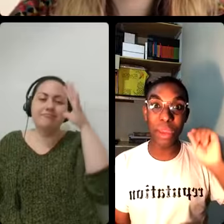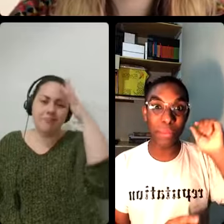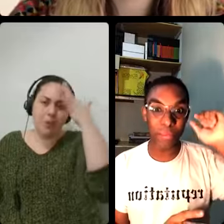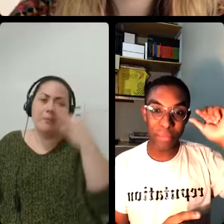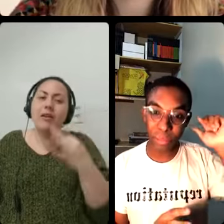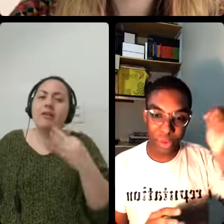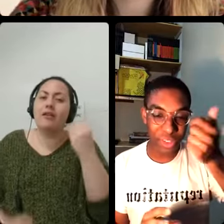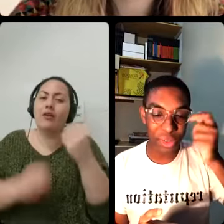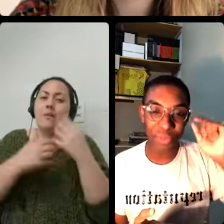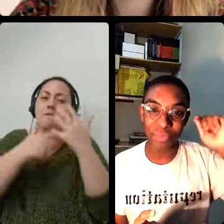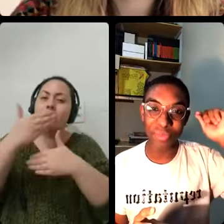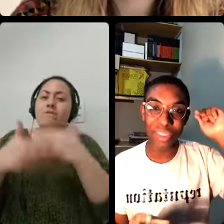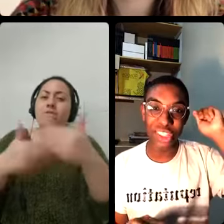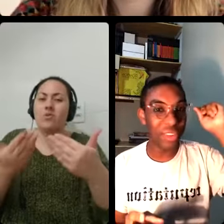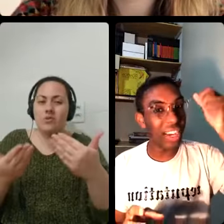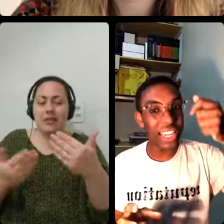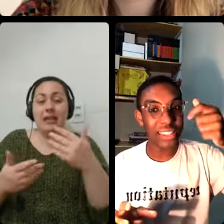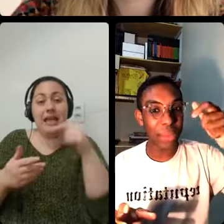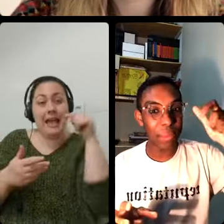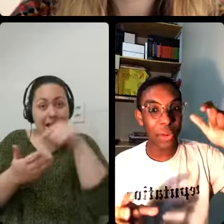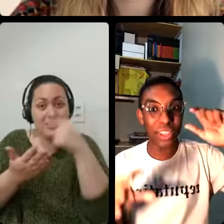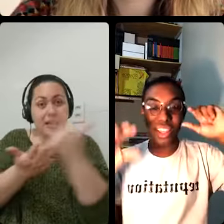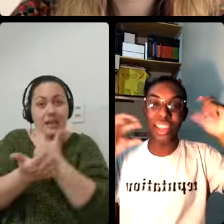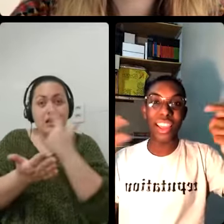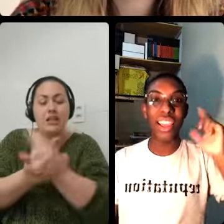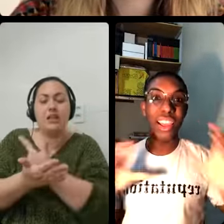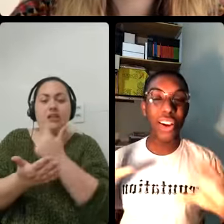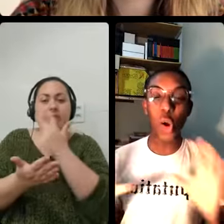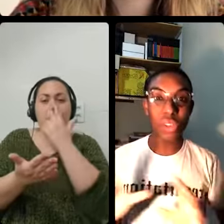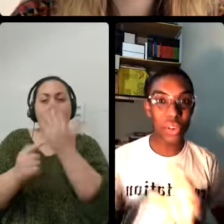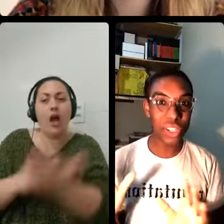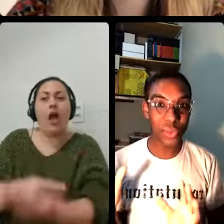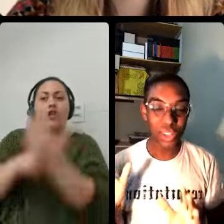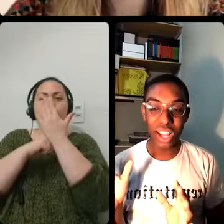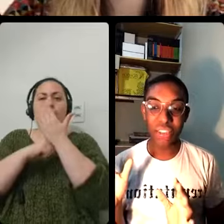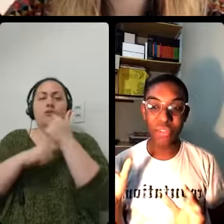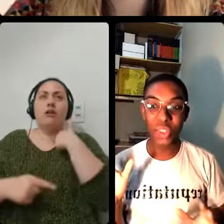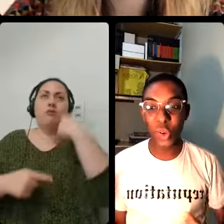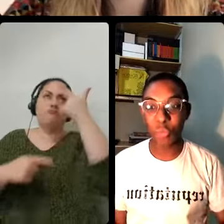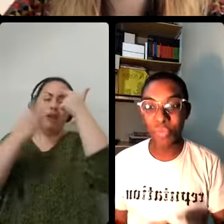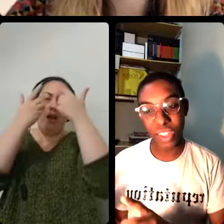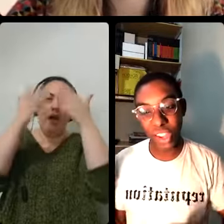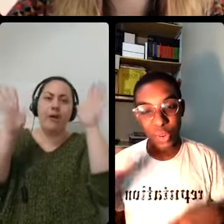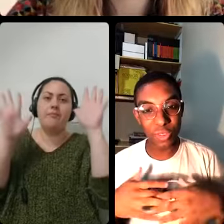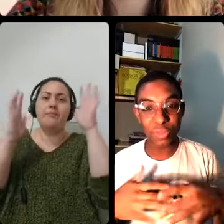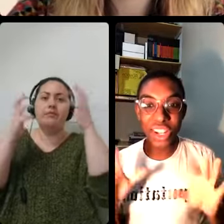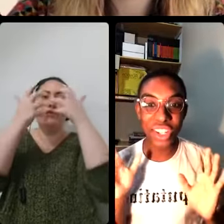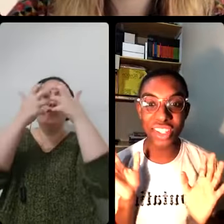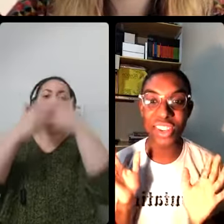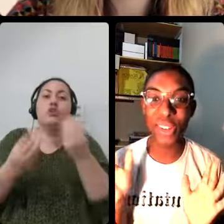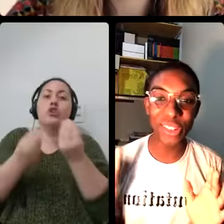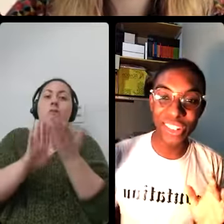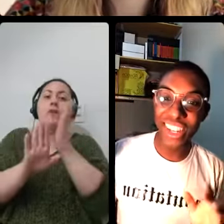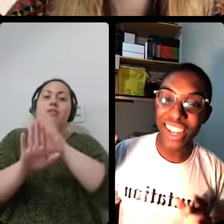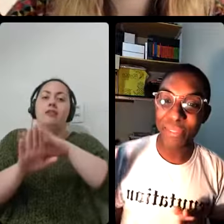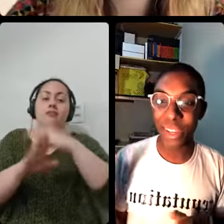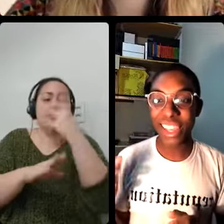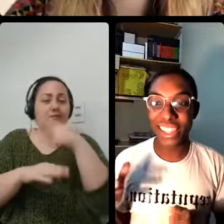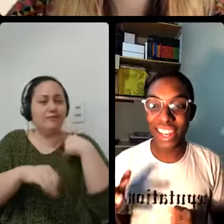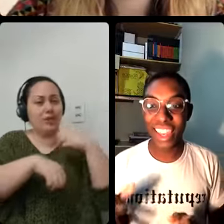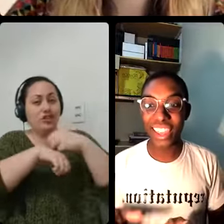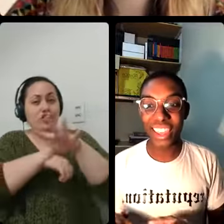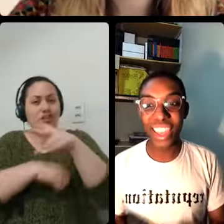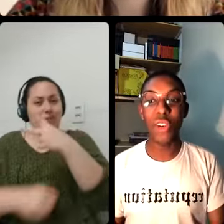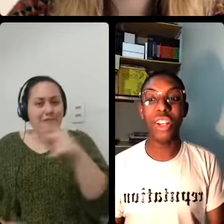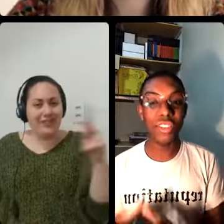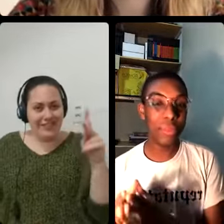que me abriu, assim, deu um clique, sabe, para eu entender como as coisas funcionavam. Então, uma dica assim que eu dou para quem